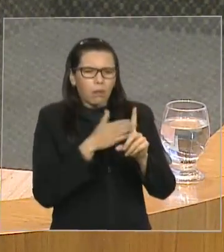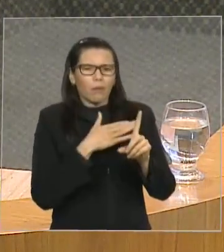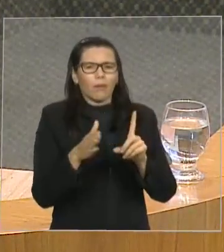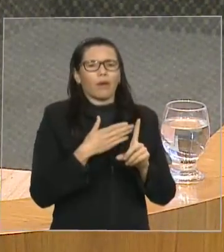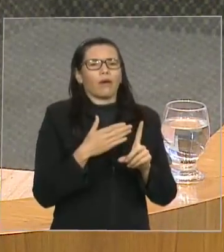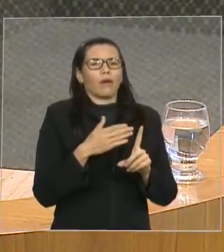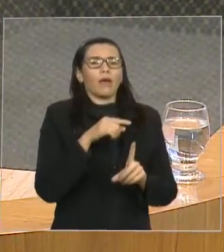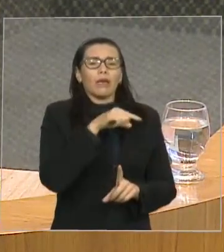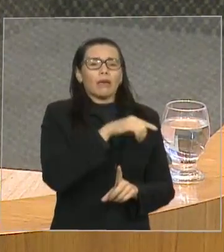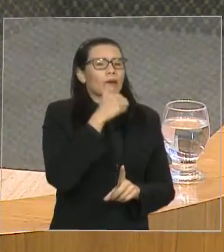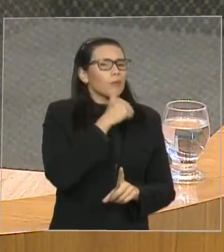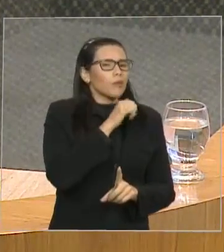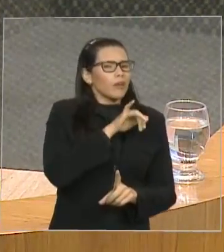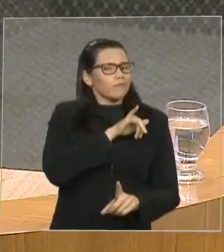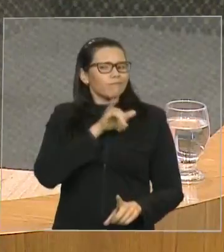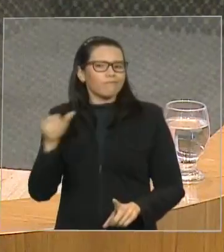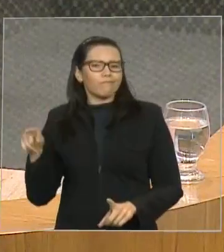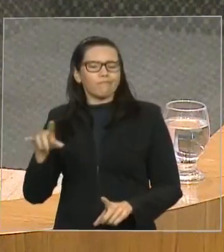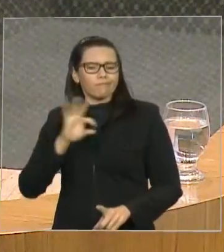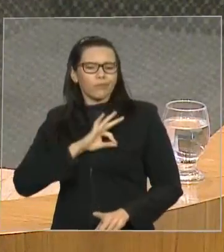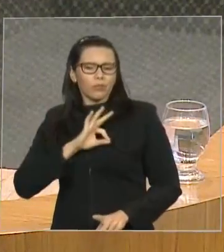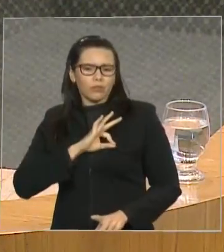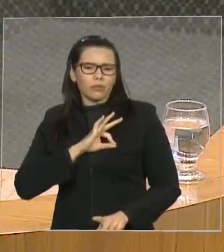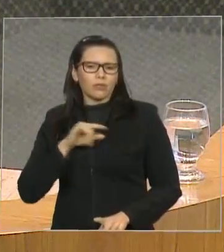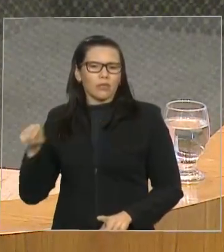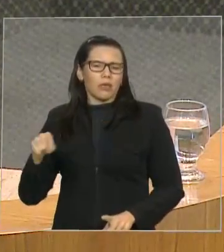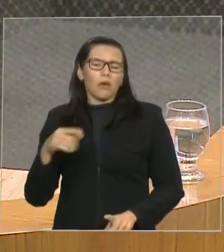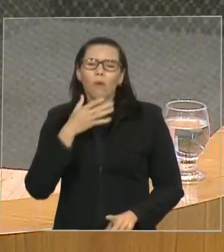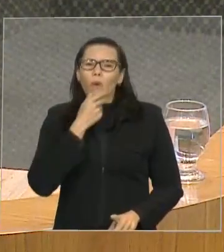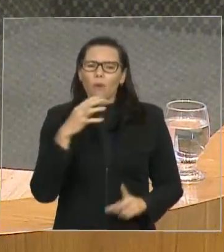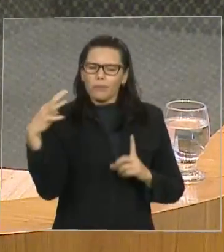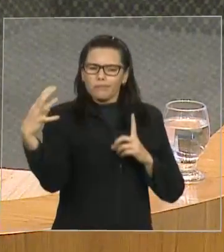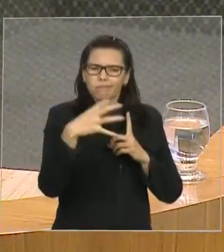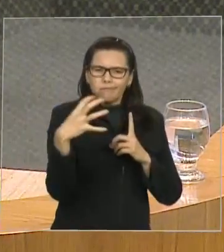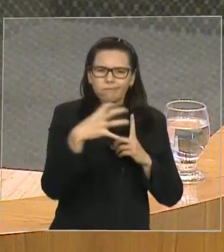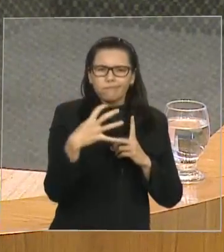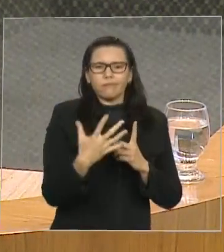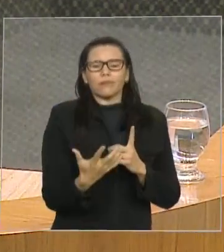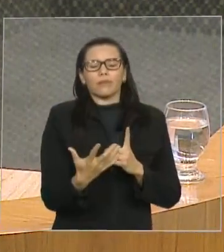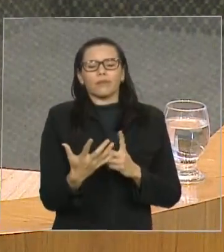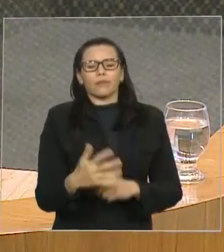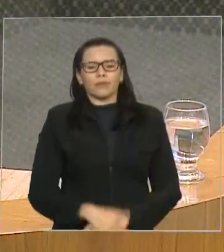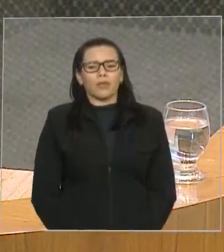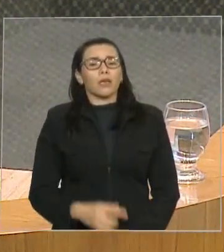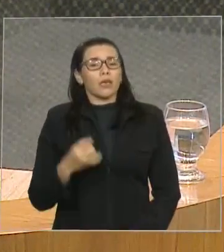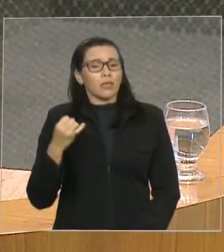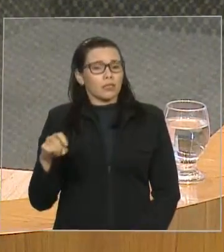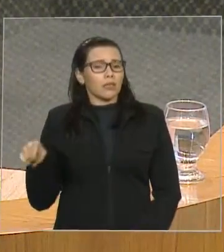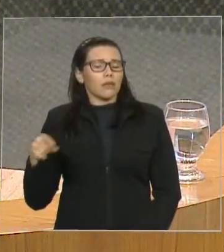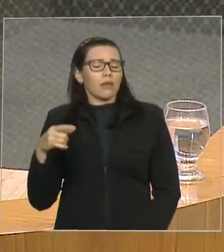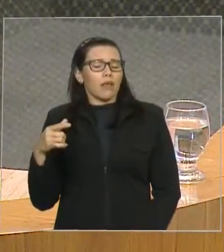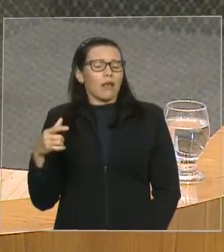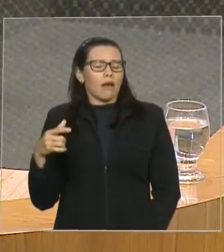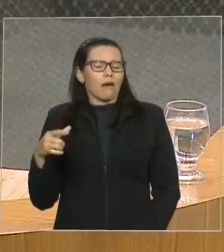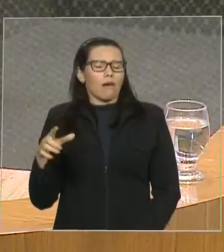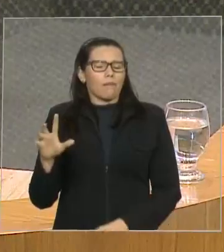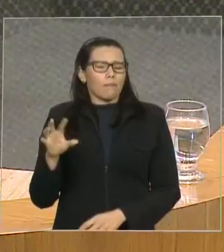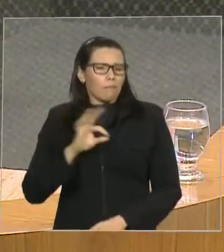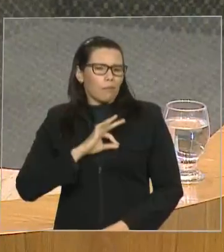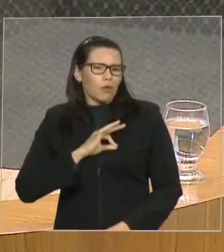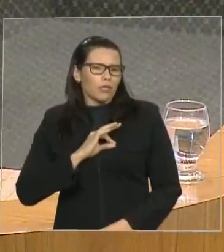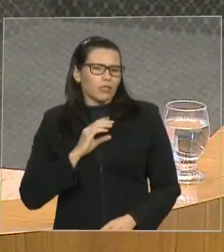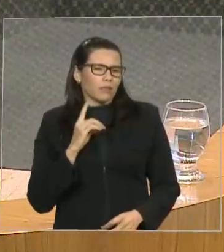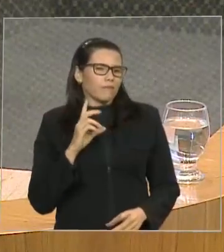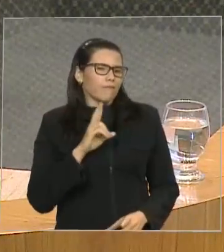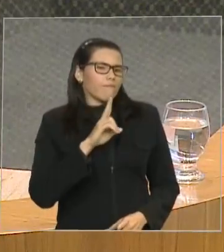ele continua perturbando, tirando o sossego, e a gente encontra ele na residência ou naqueles raios de 200 metros, né, que